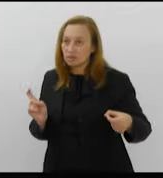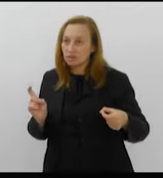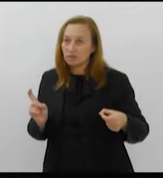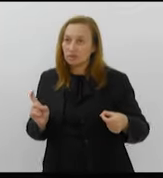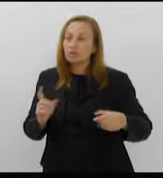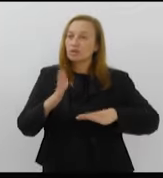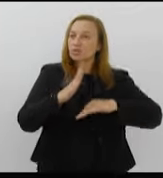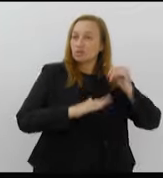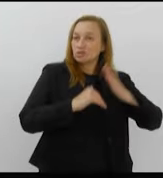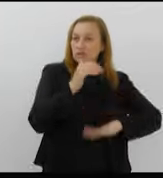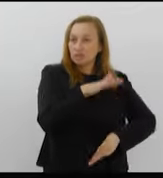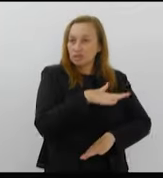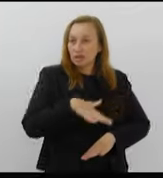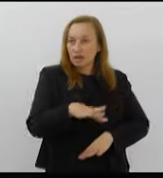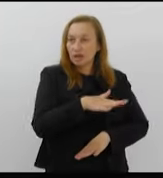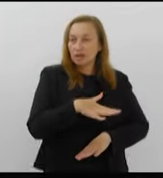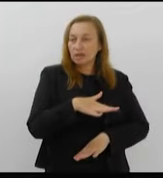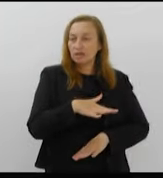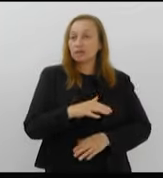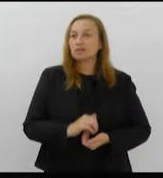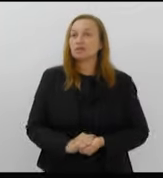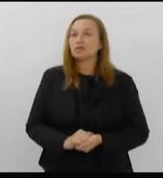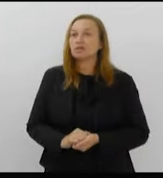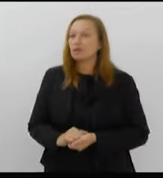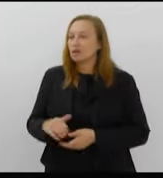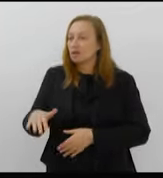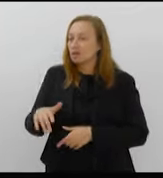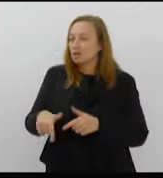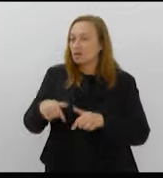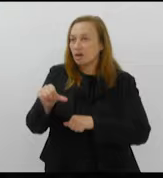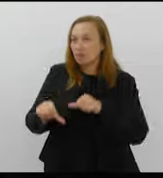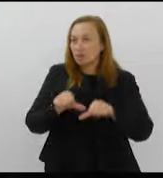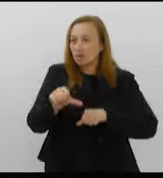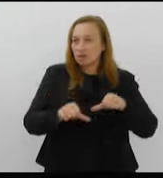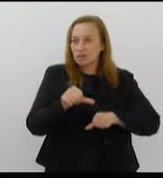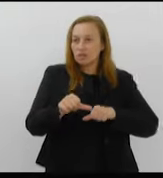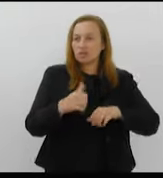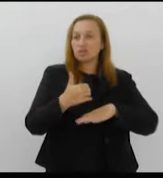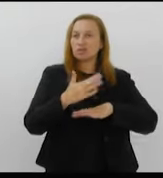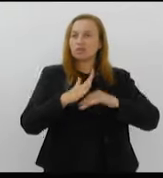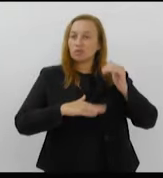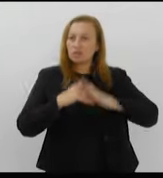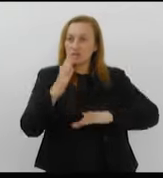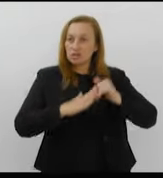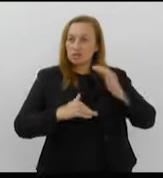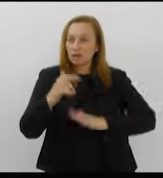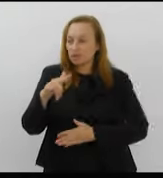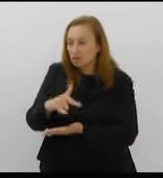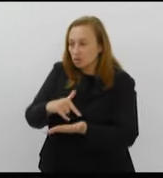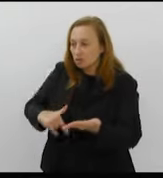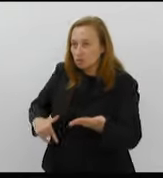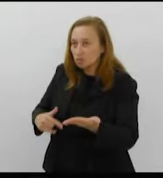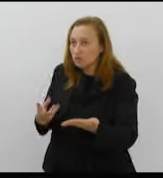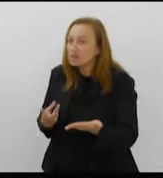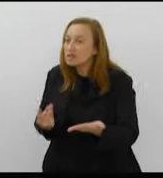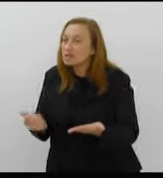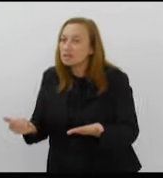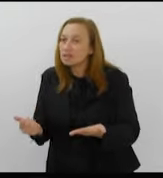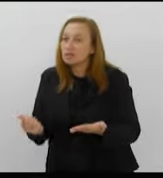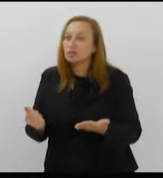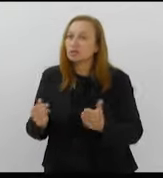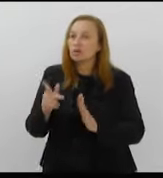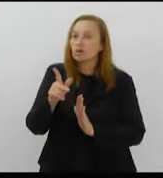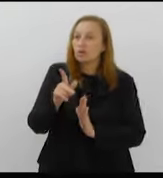da unidade, a rotatividade, a perda de documentos sensíveis, como os